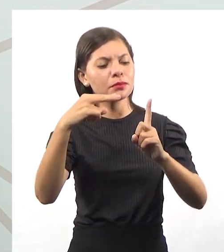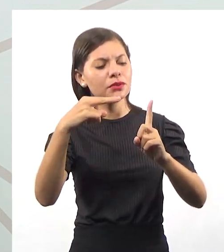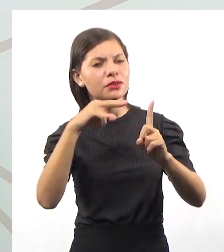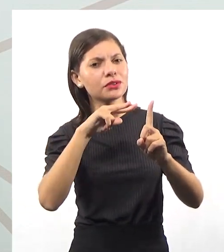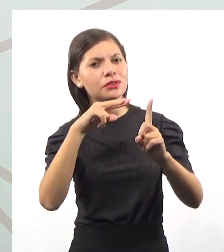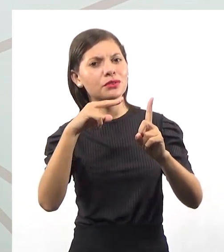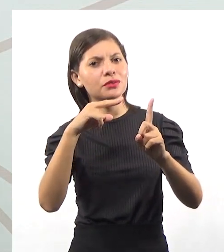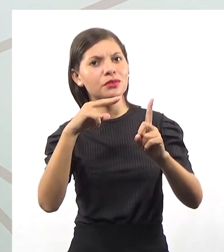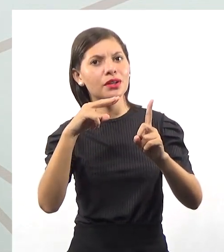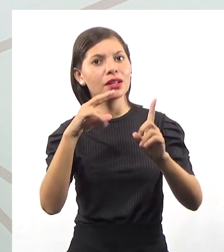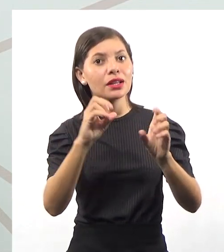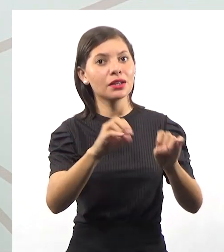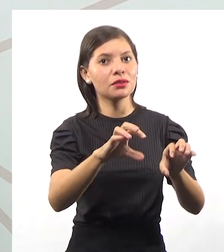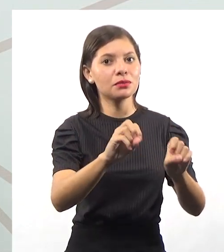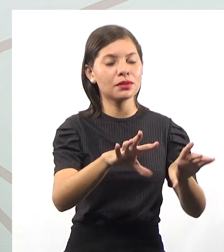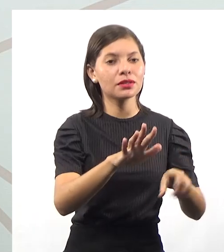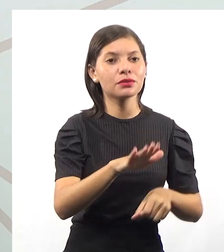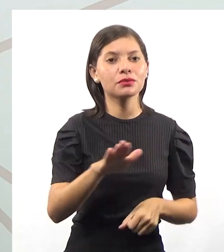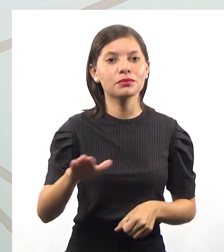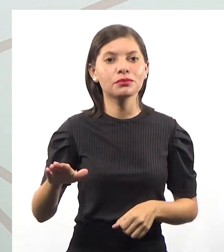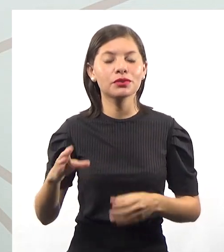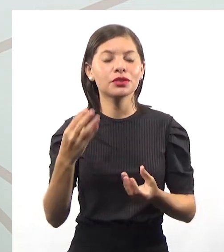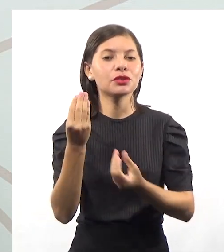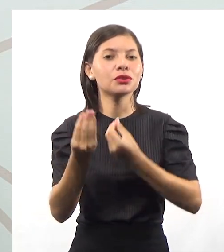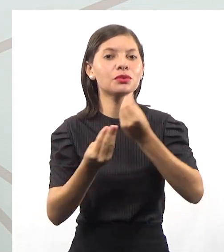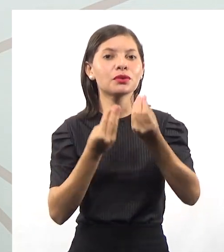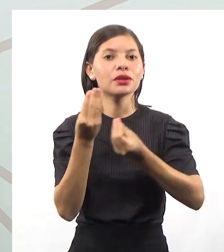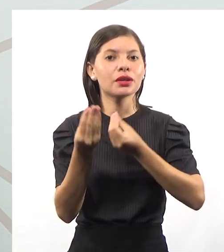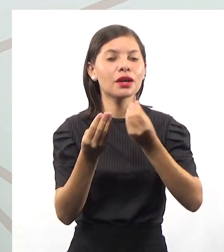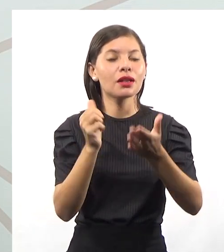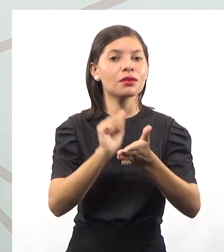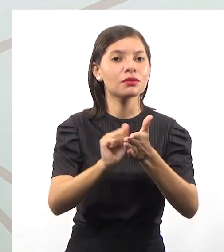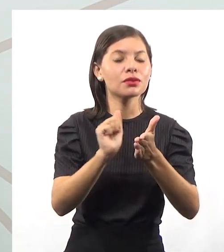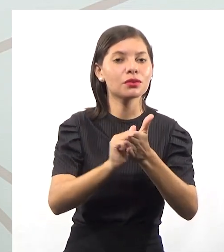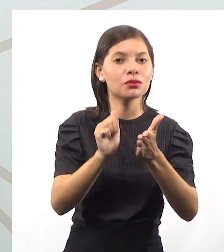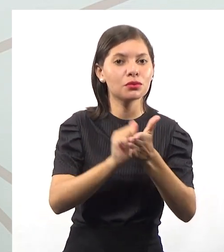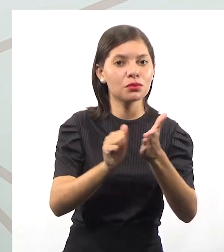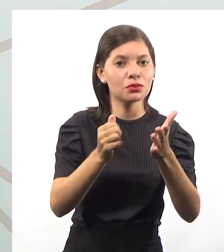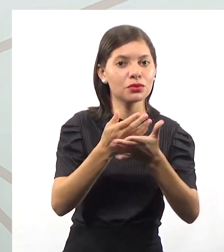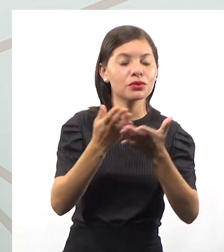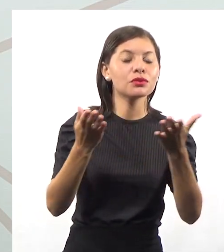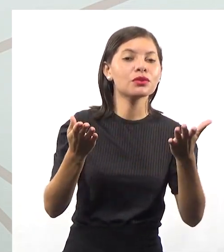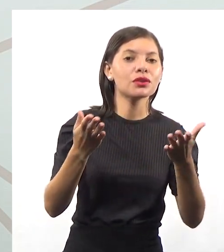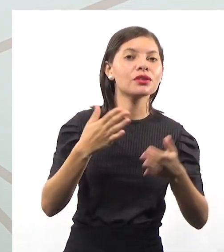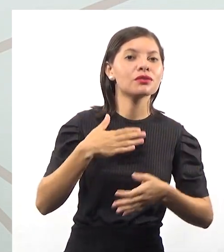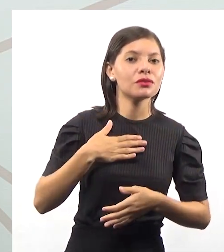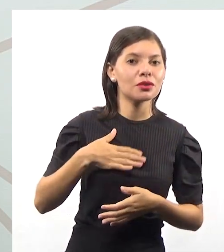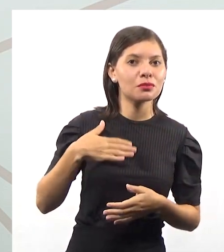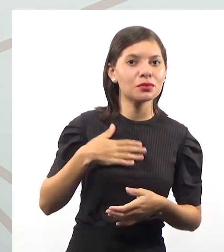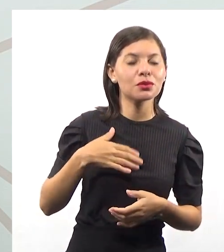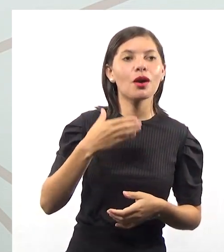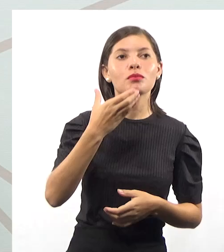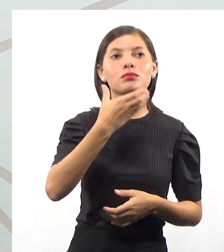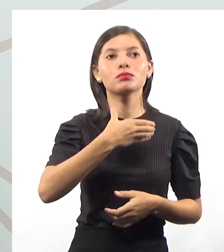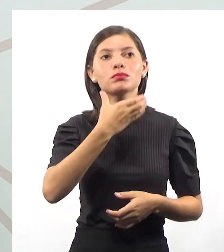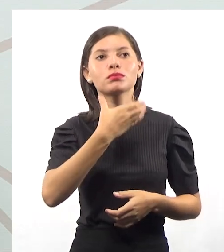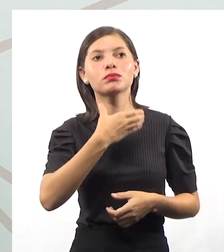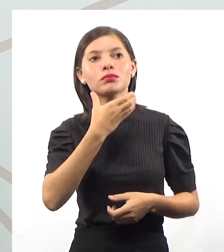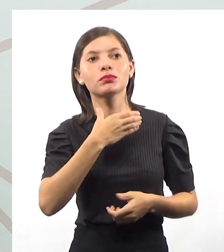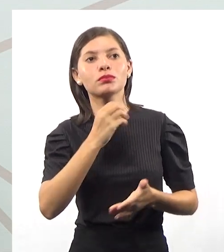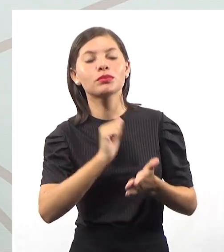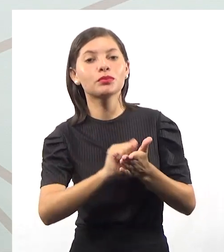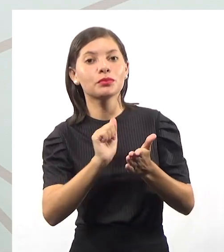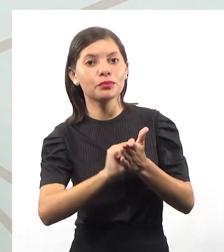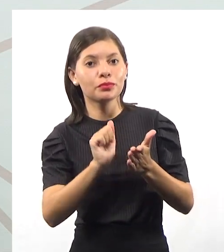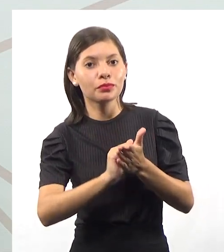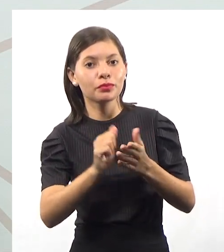inclusive na perspectiva aí da educação infantil, baseada nesses autores que nós ponderamos aqui, como a Maria Montessori,